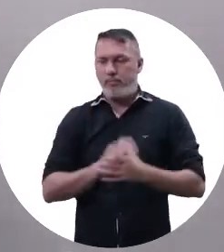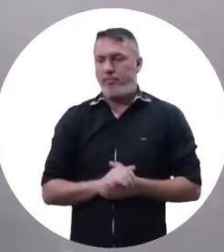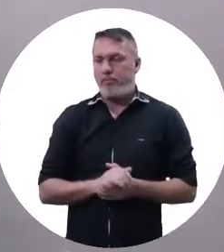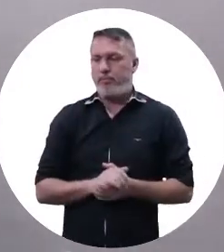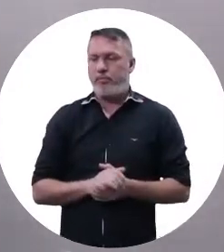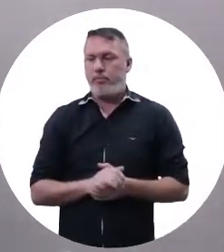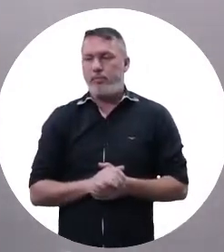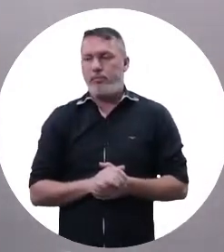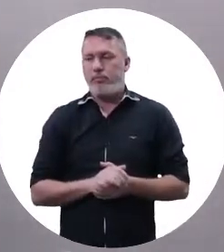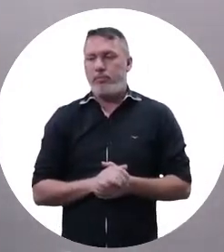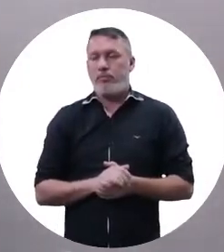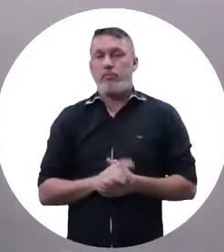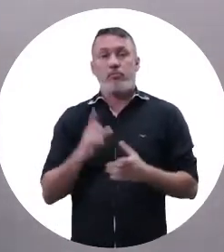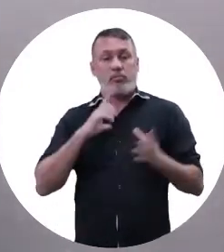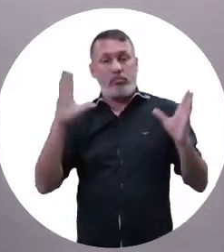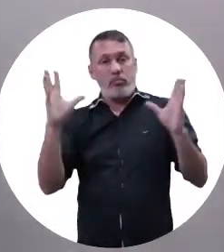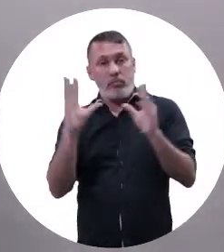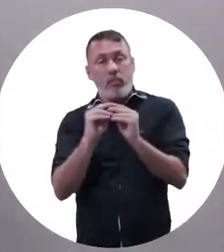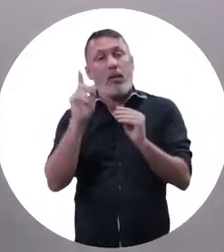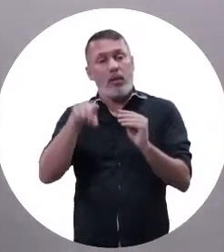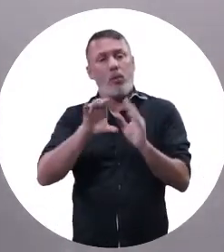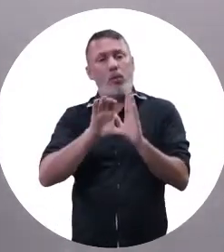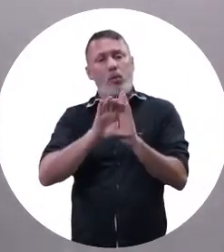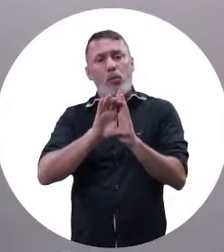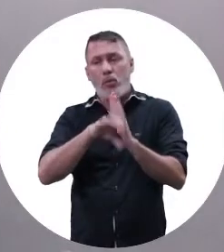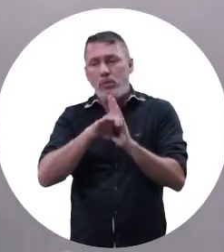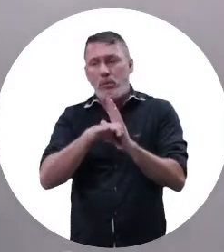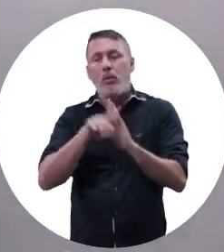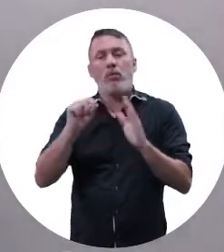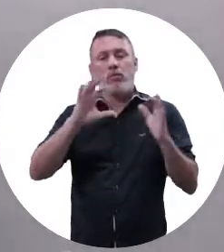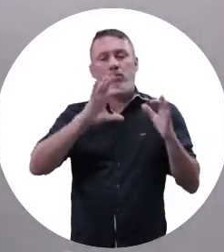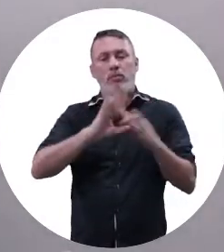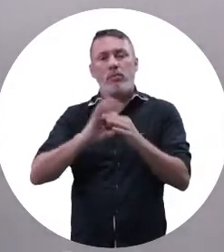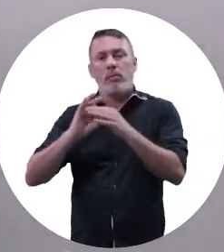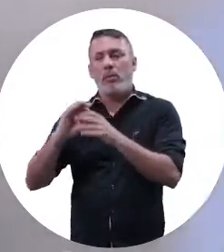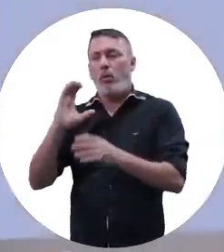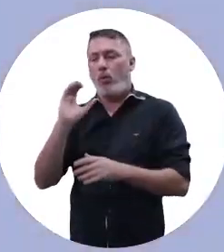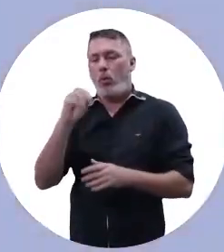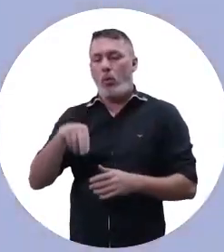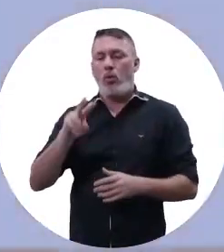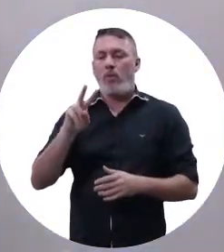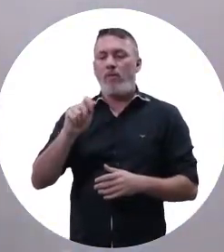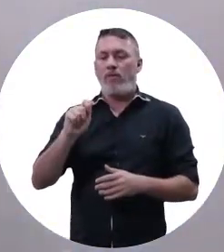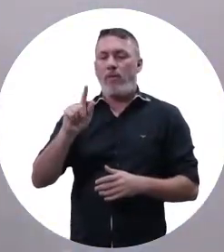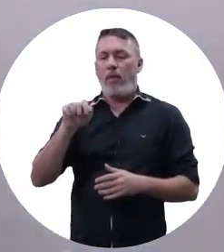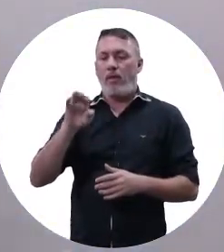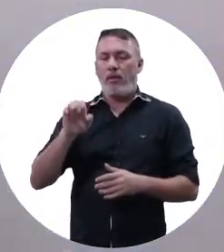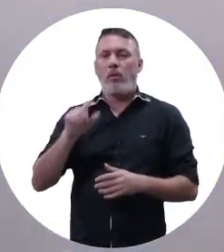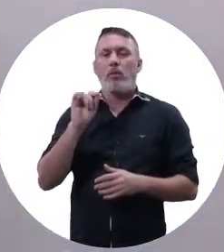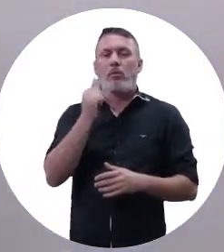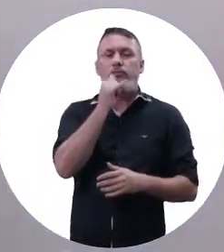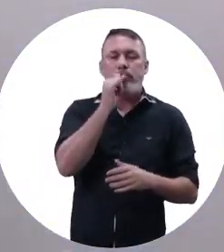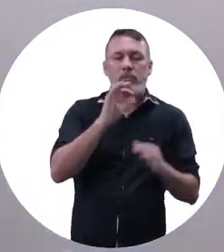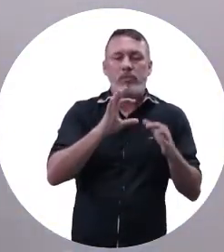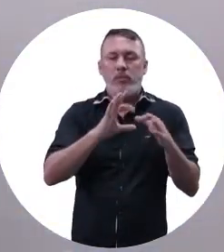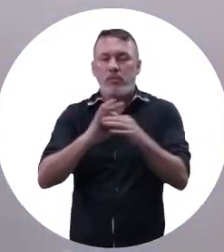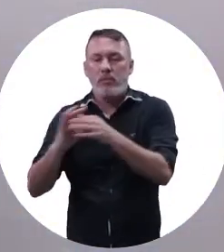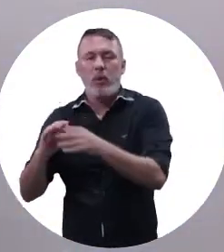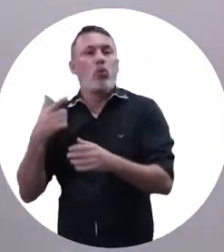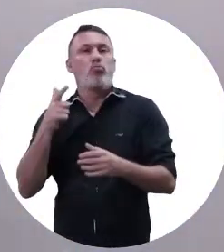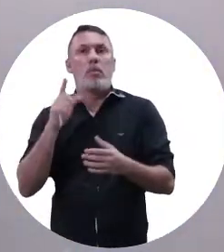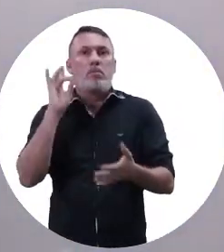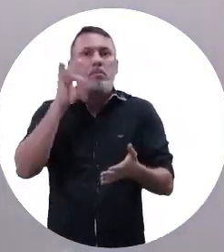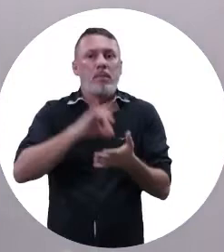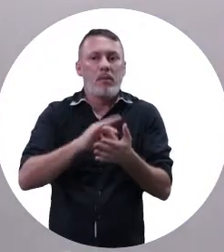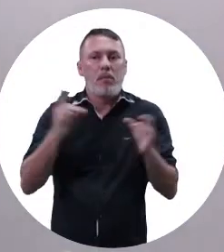bem? Este aqui é o conceito de ligação covalente. Transferência de elétrons, não existem cargas